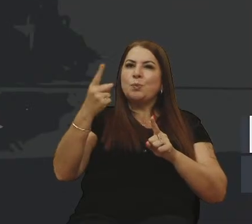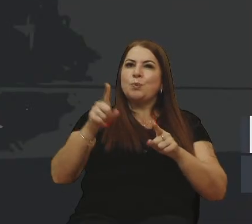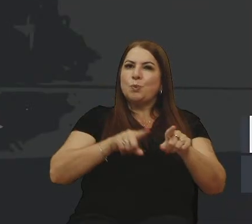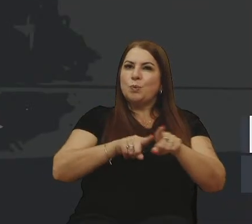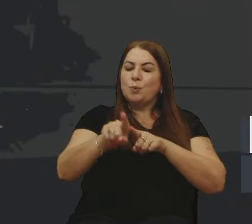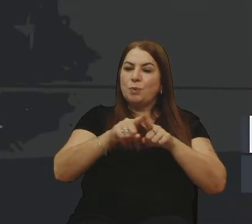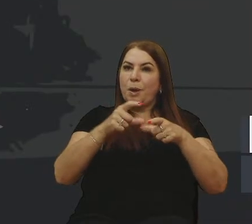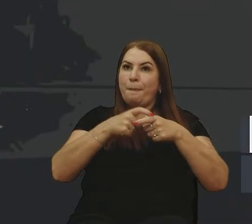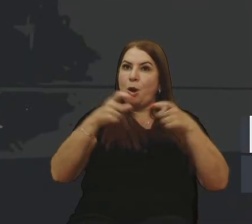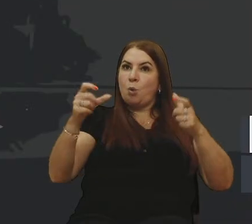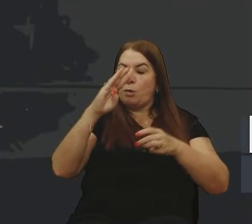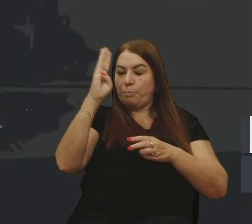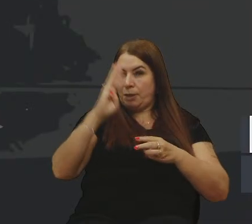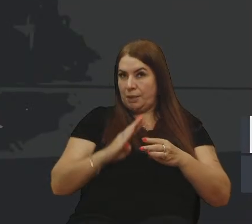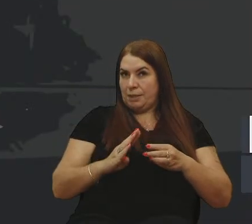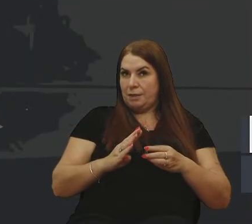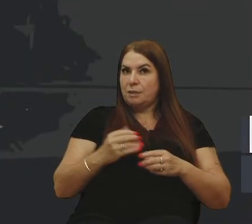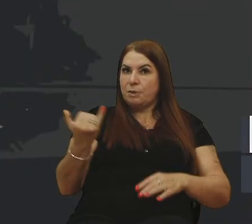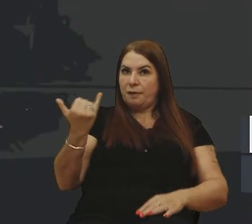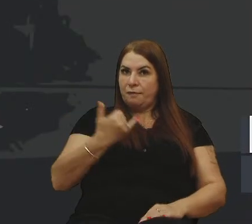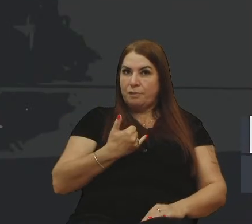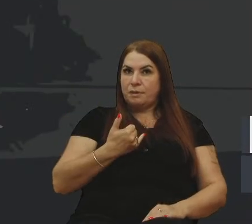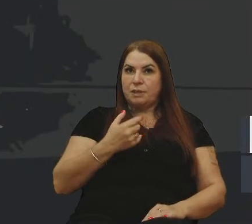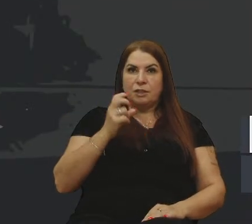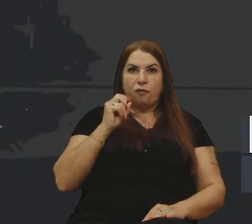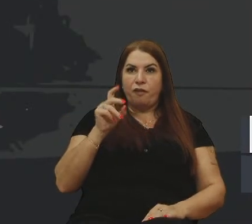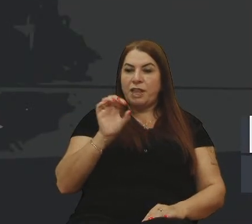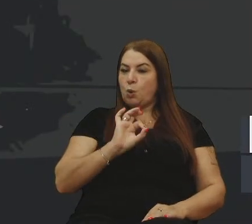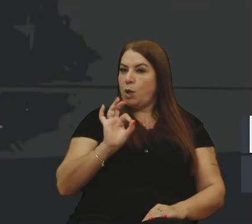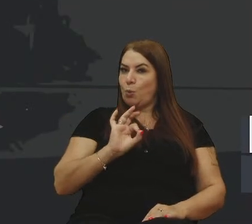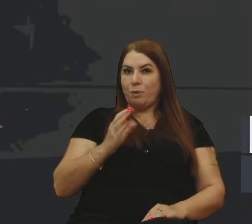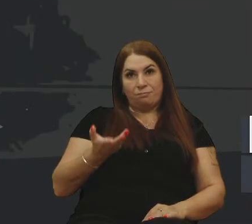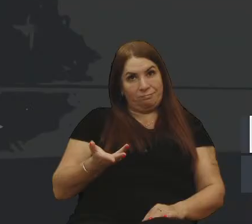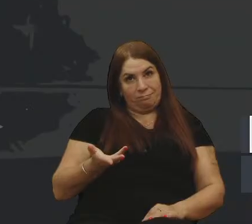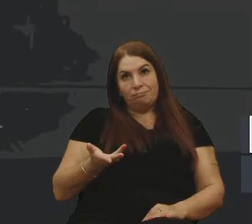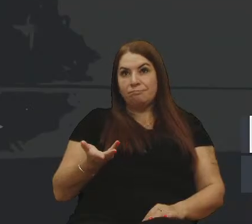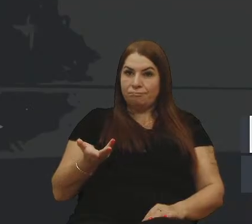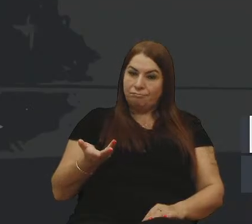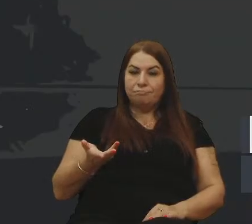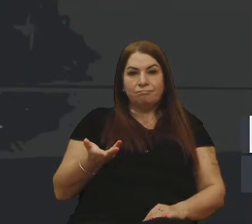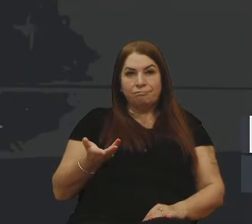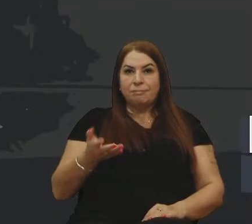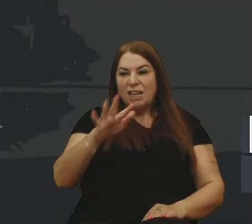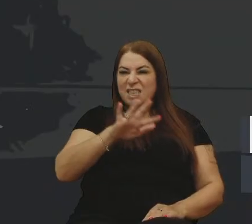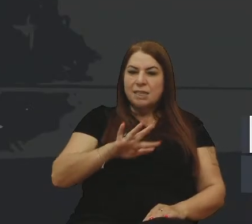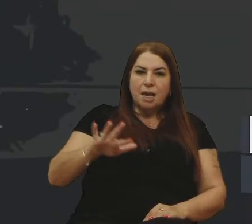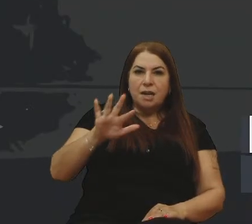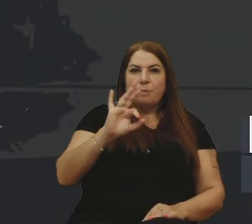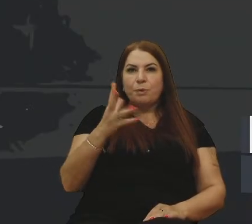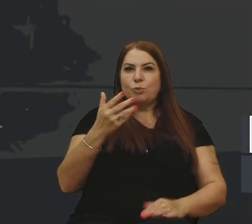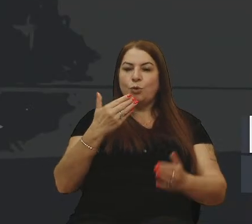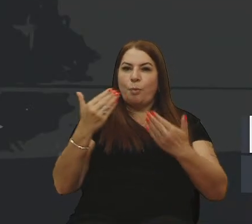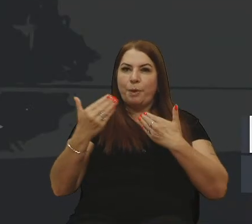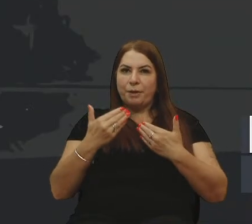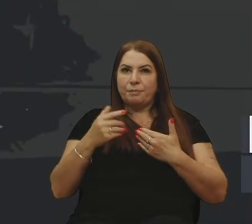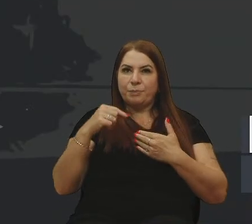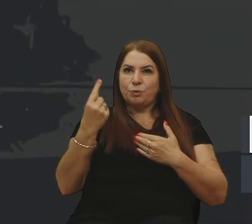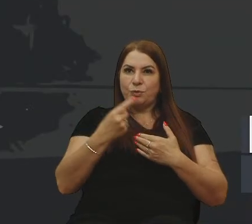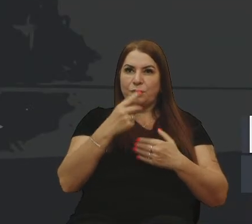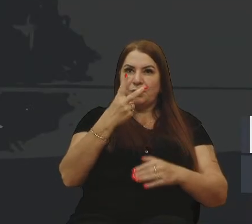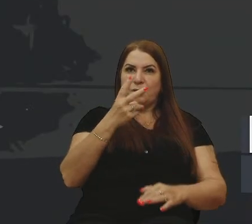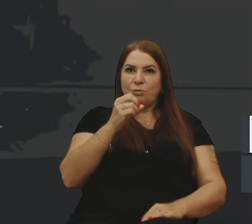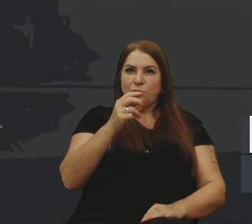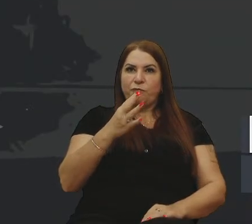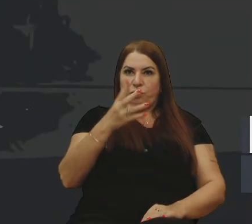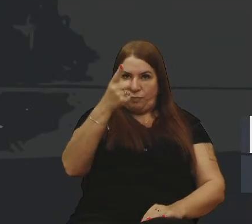um dos maiores do Brasil, me disse que não vendeu nenhuma. Então, tem cenário para tudo para a gente poder se comparar. Mas o que acontece com a gente em